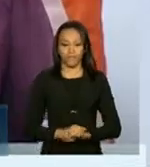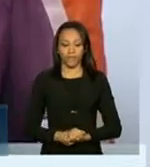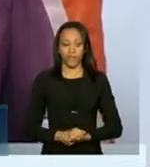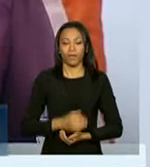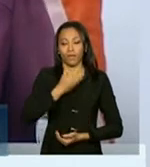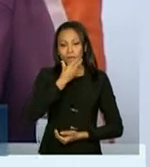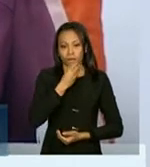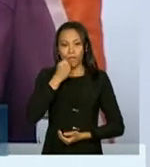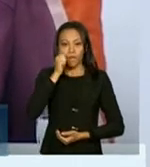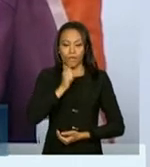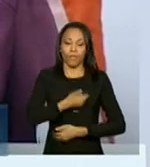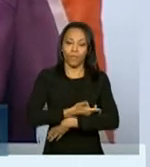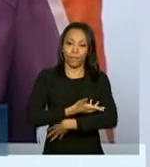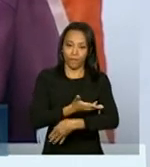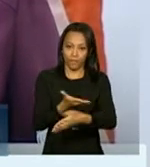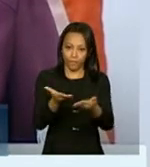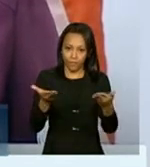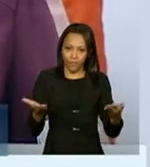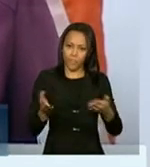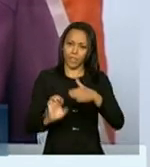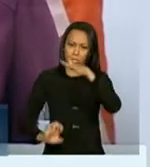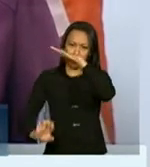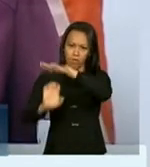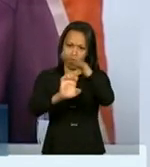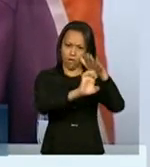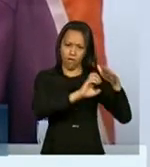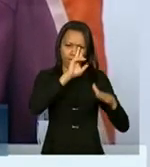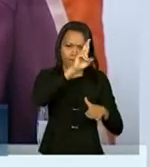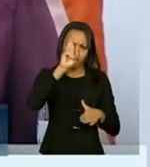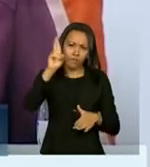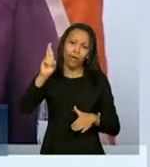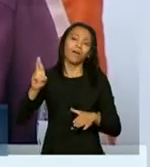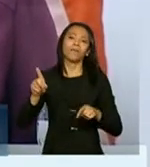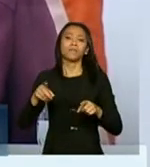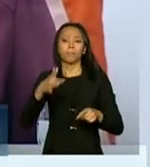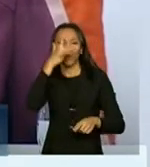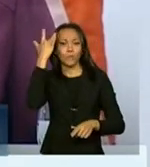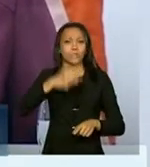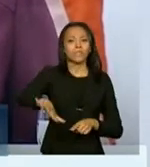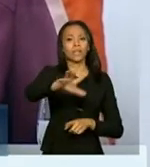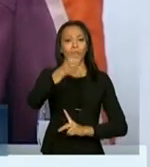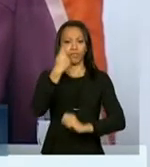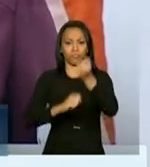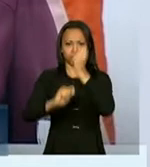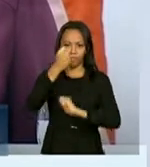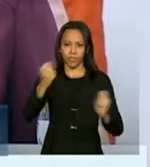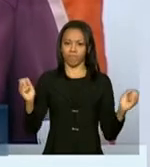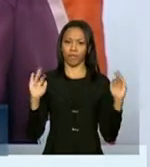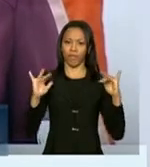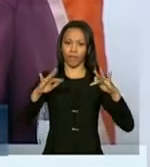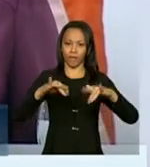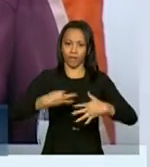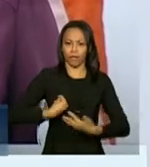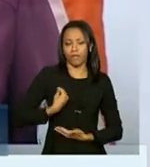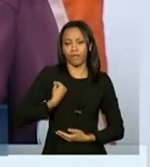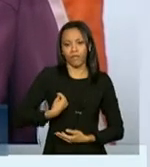Senhoras e senhores, empresários e industriais aqui presentes. Meus caros Luciana